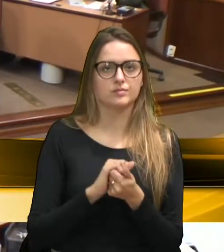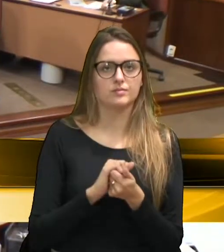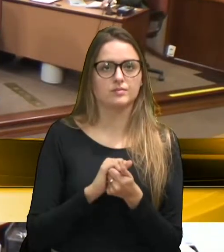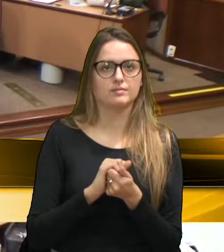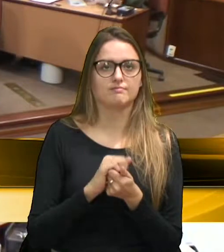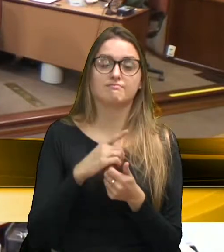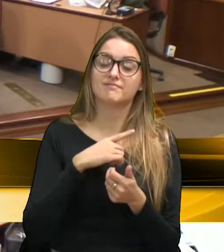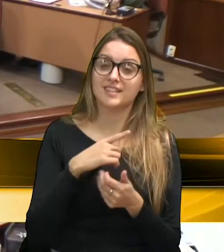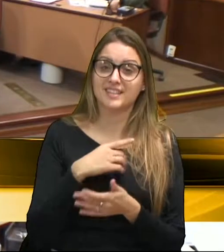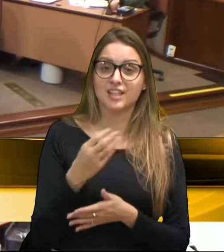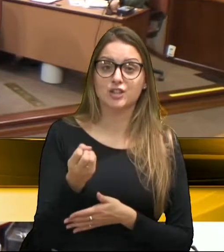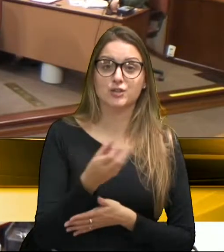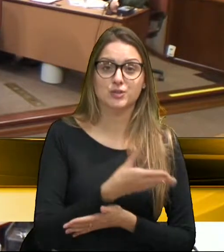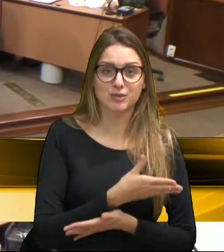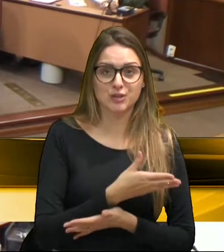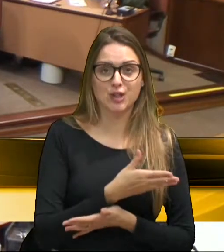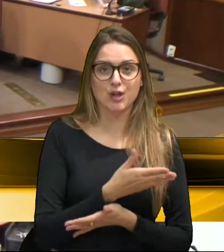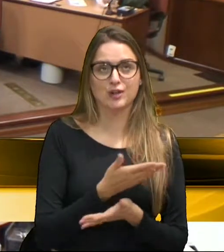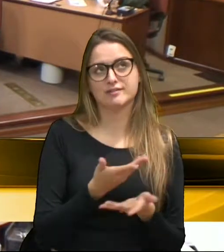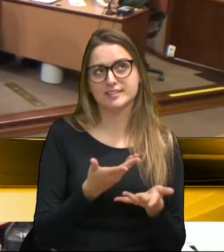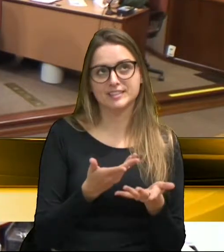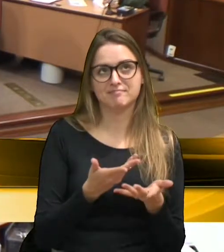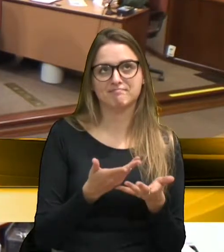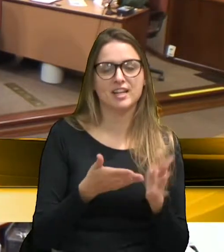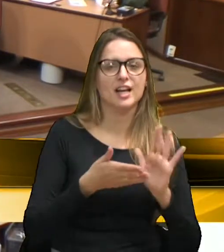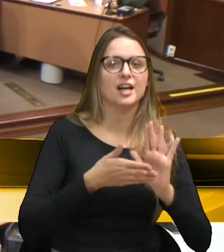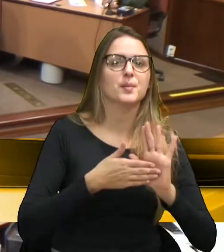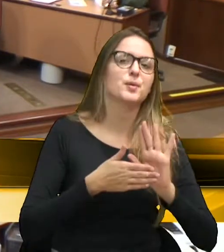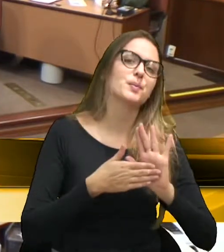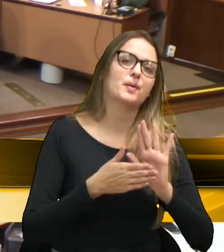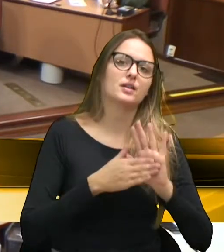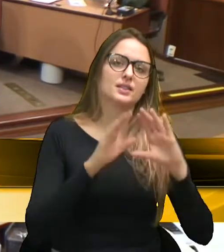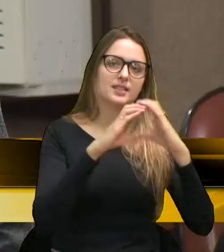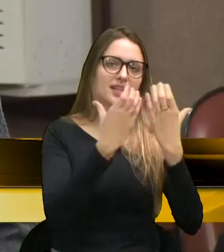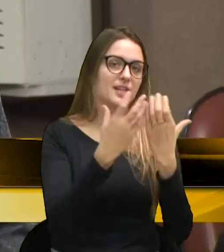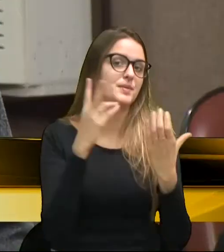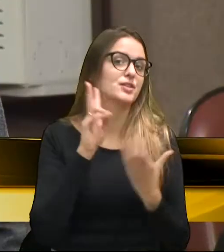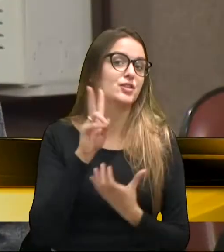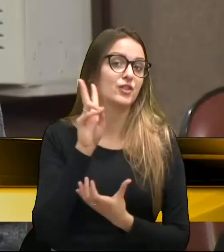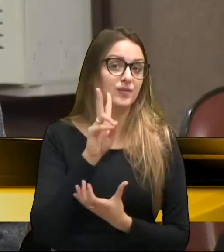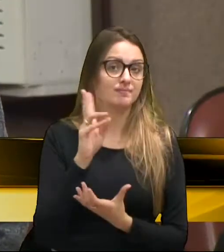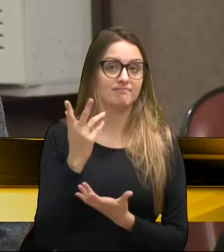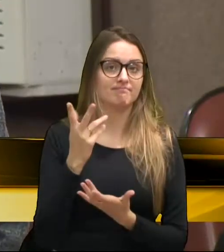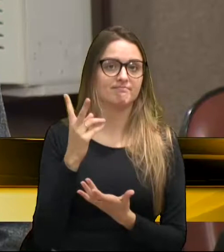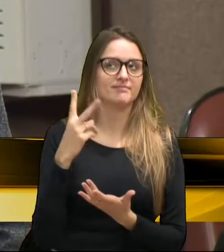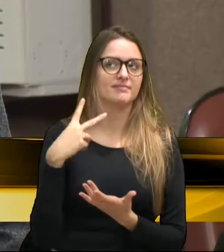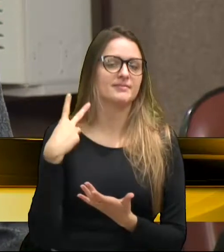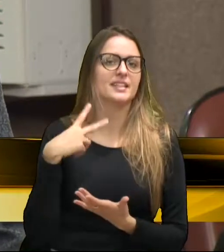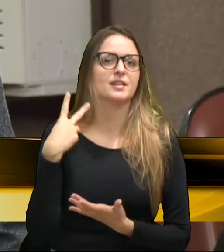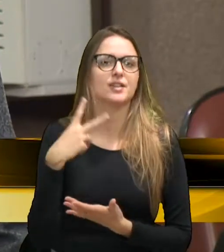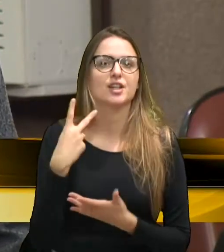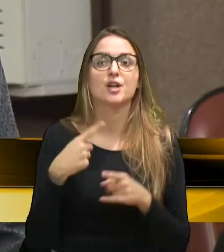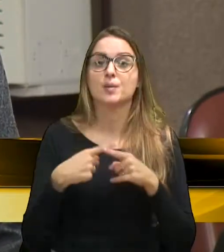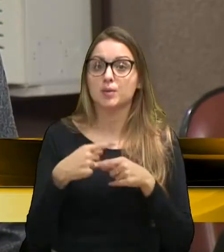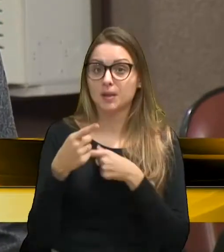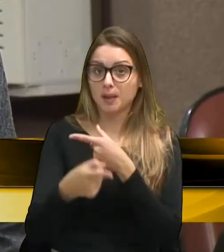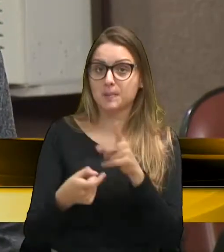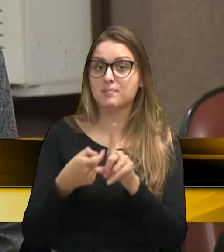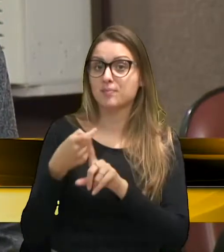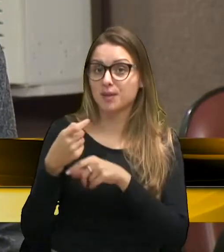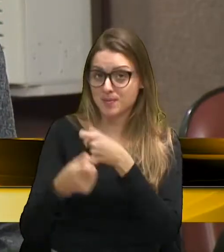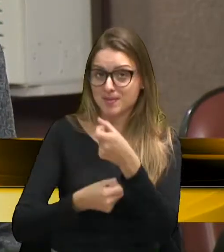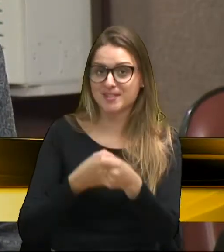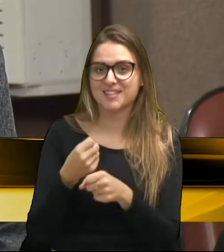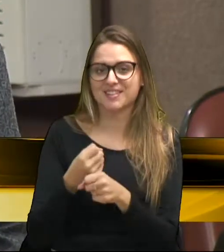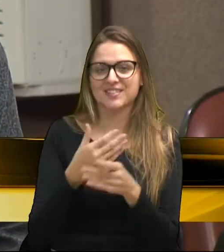norteará um novo rumo, eu posso dizer, na história da Câmara de Vereadores. Porque toda a Câmara está mobilizada para o mês que vem receber a